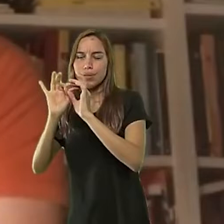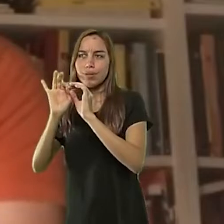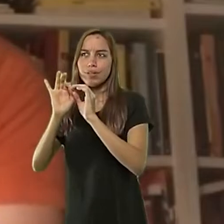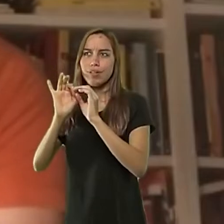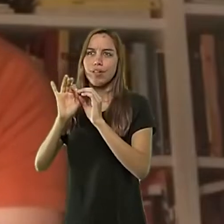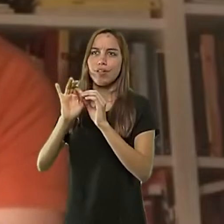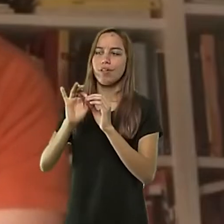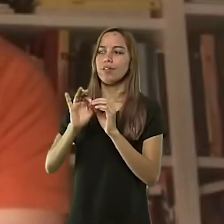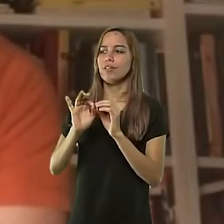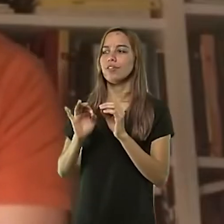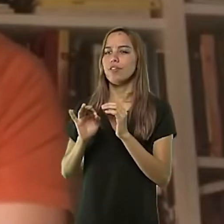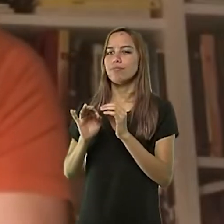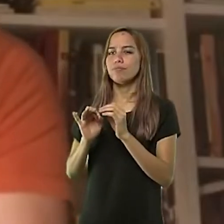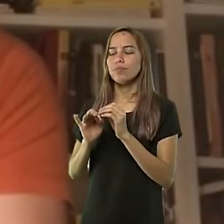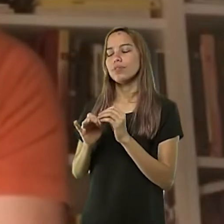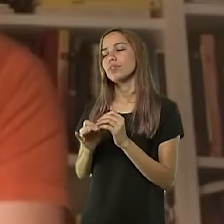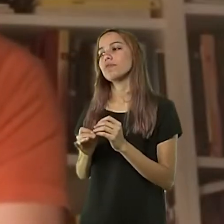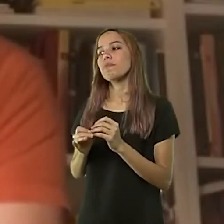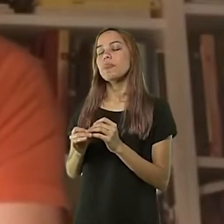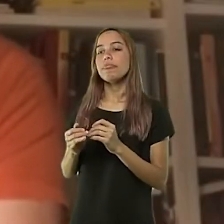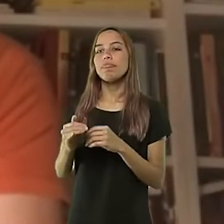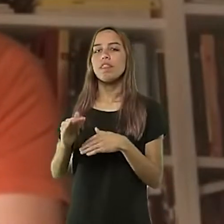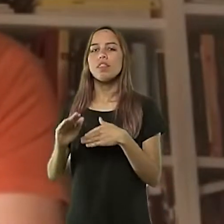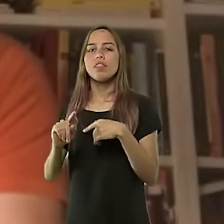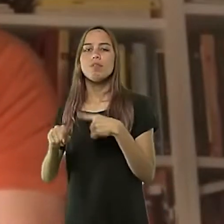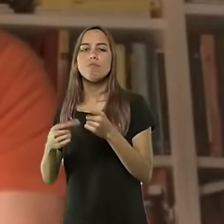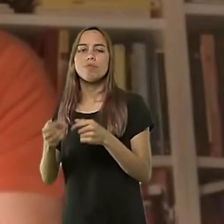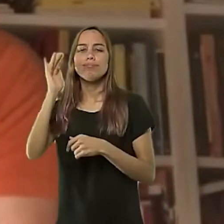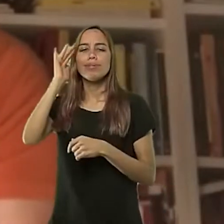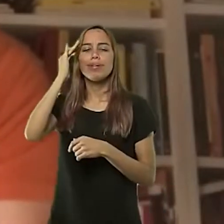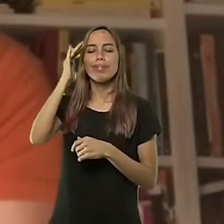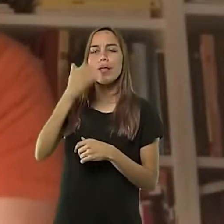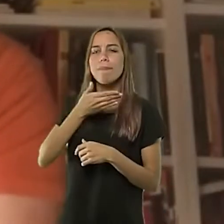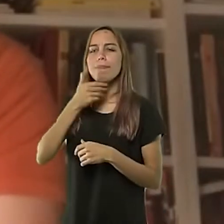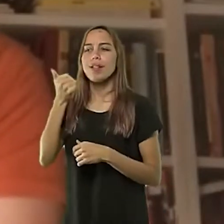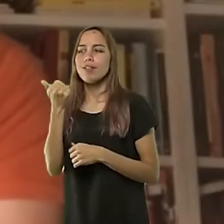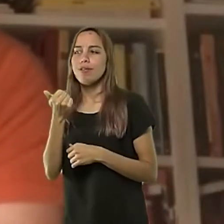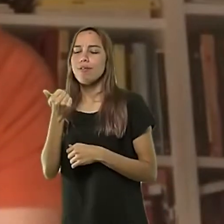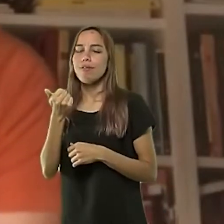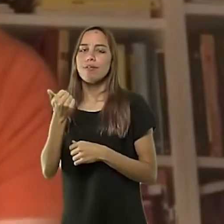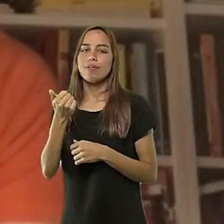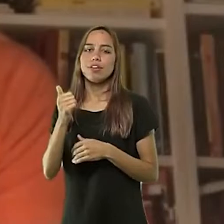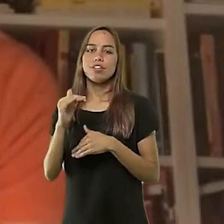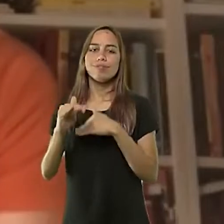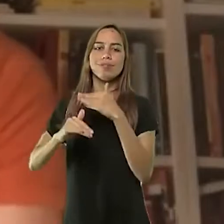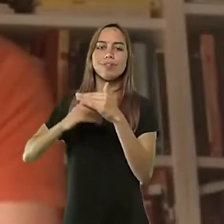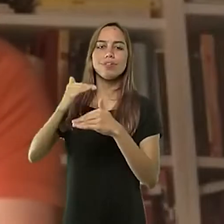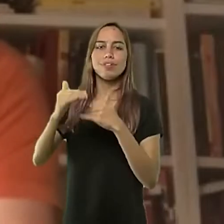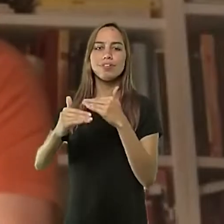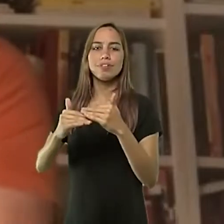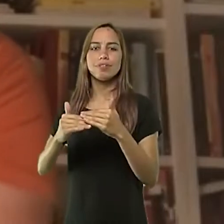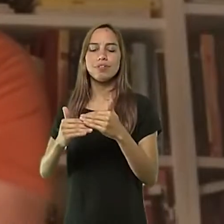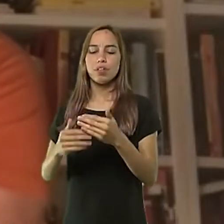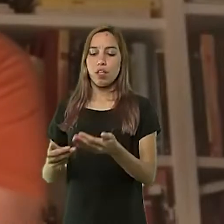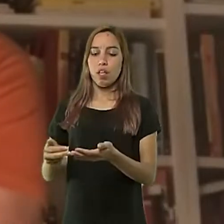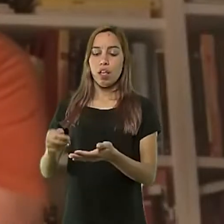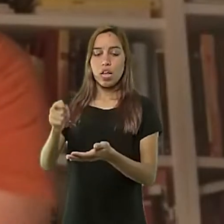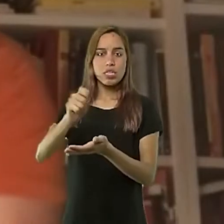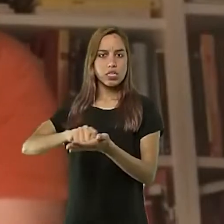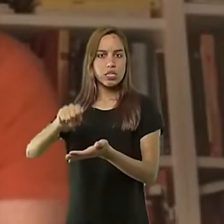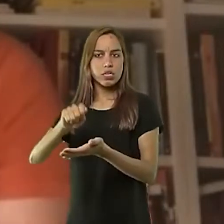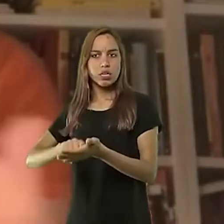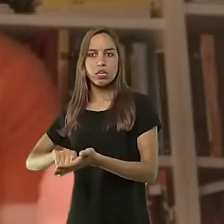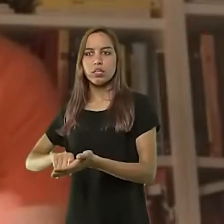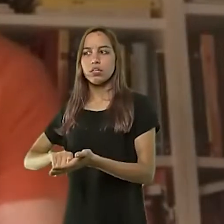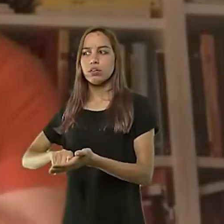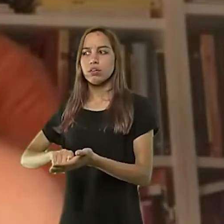estruturar a narrativa, e mais tarde acabei por utilizar os mesmos métodos na escrita, na literatura, sem